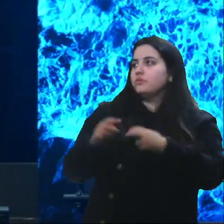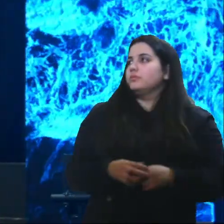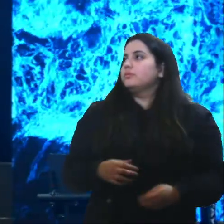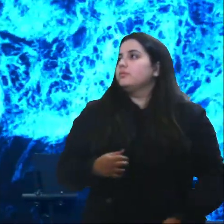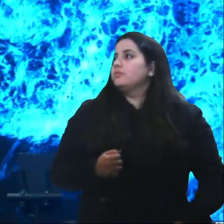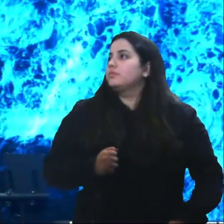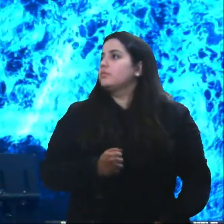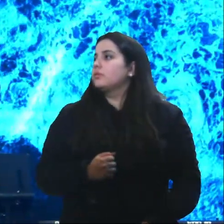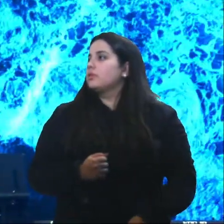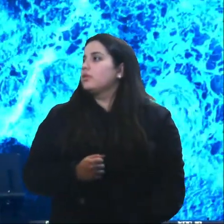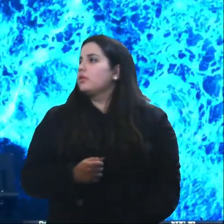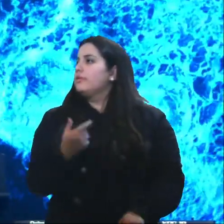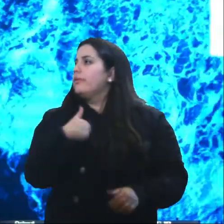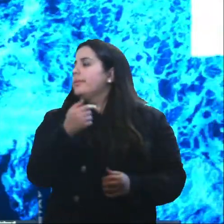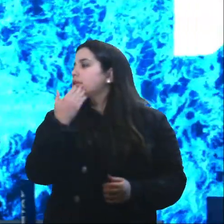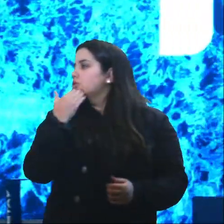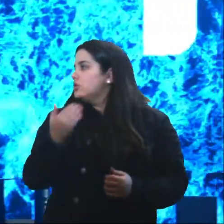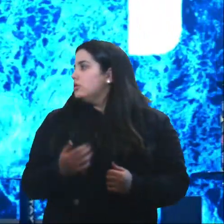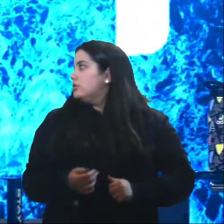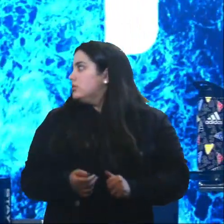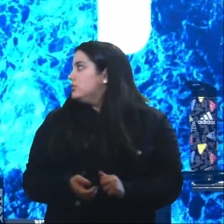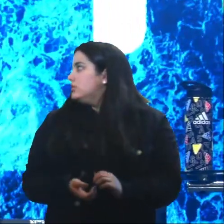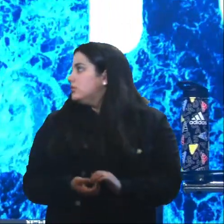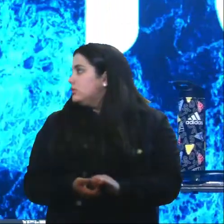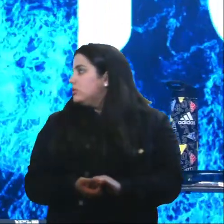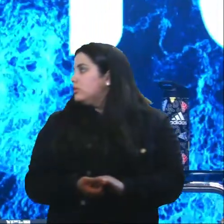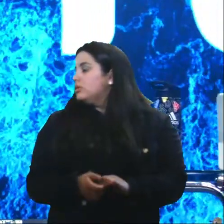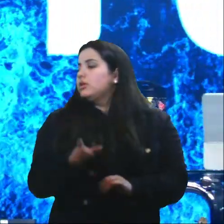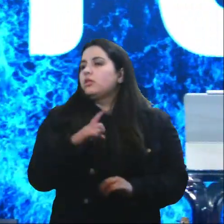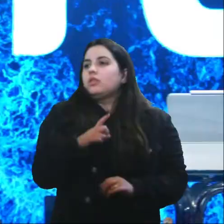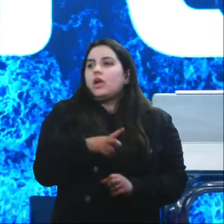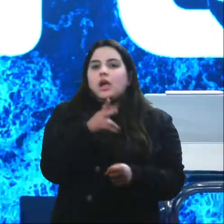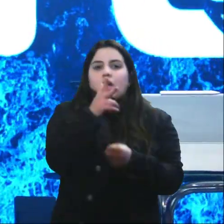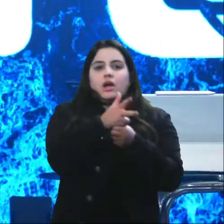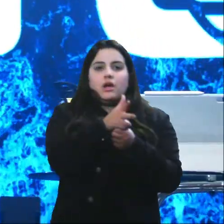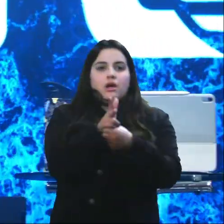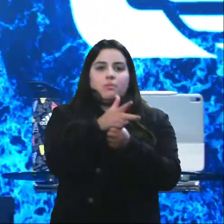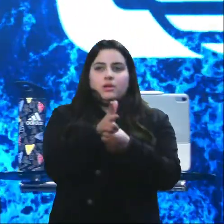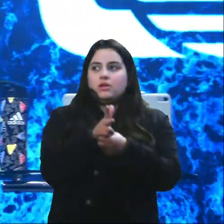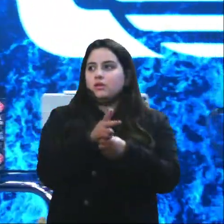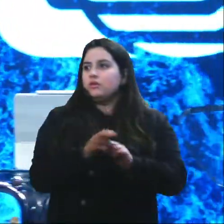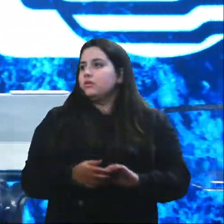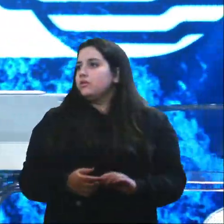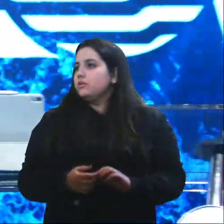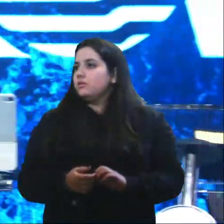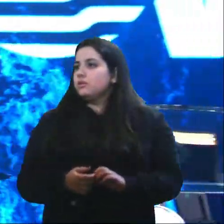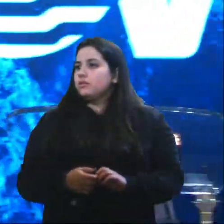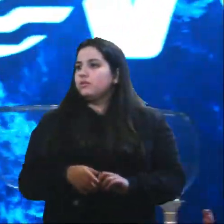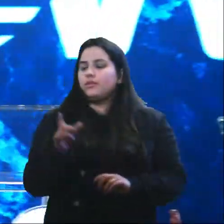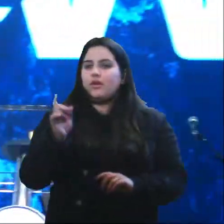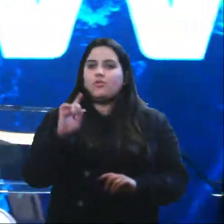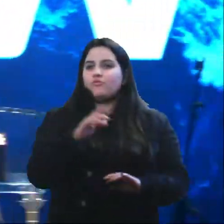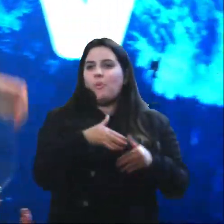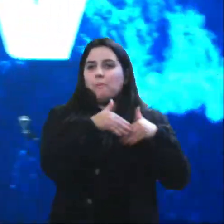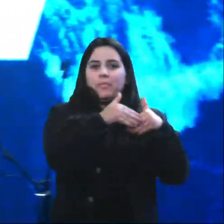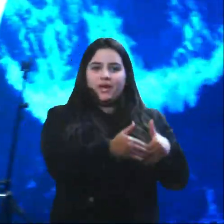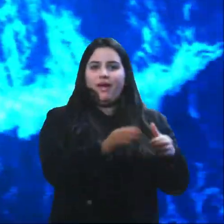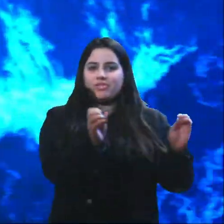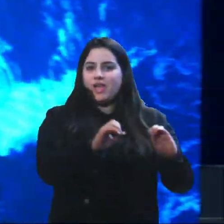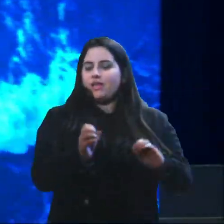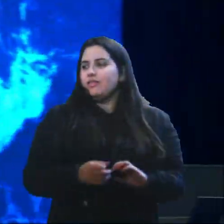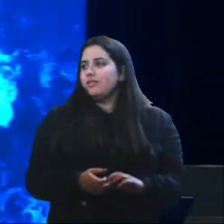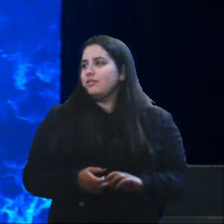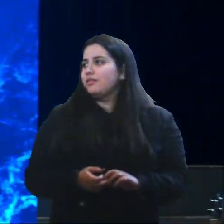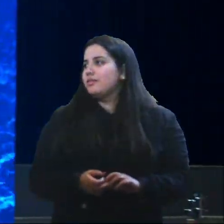antes, ajuda aí, Salomão, a pedir o cara da câmera, para ele vir aqui. Fica tranquilo que eu não vou dar bronca em ninguém, tá bom?